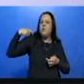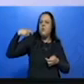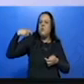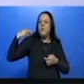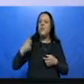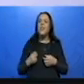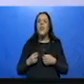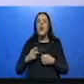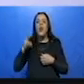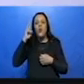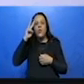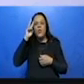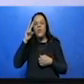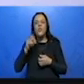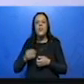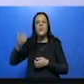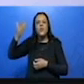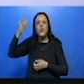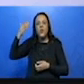história.